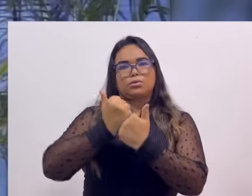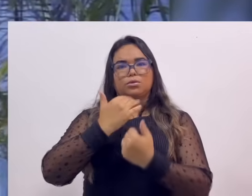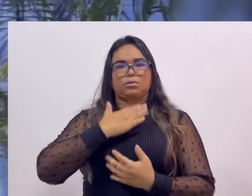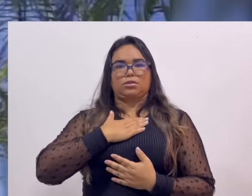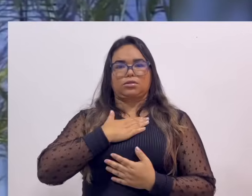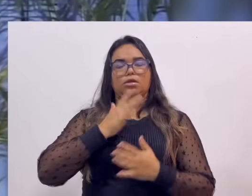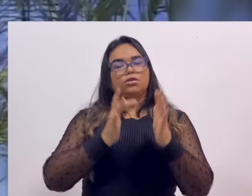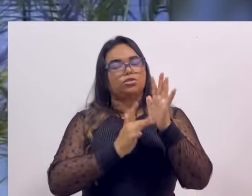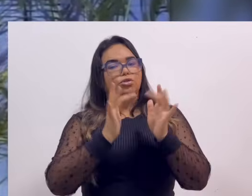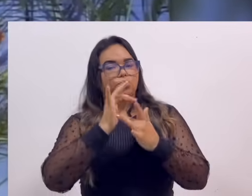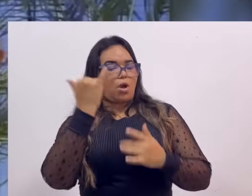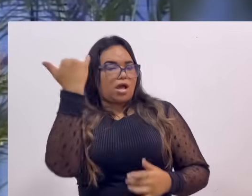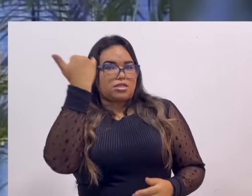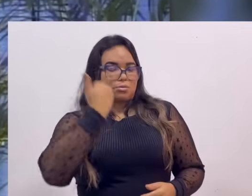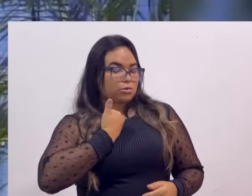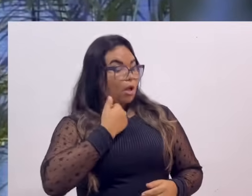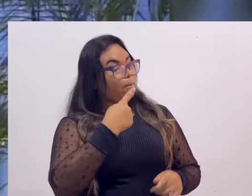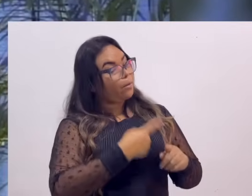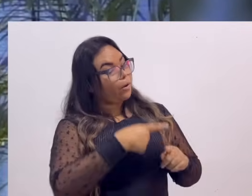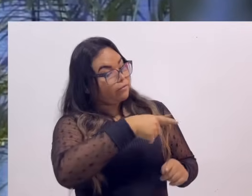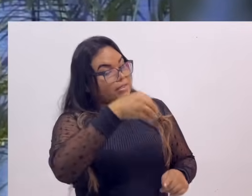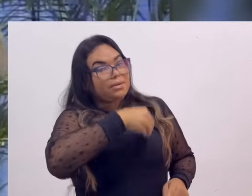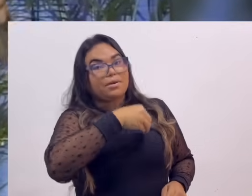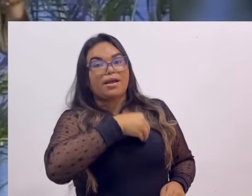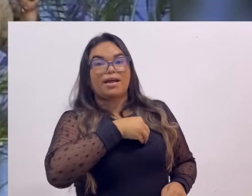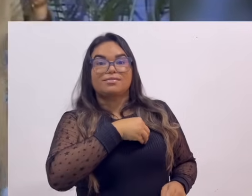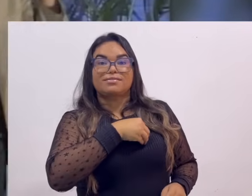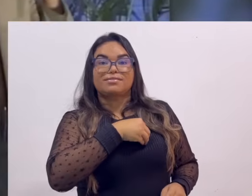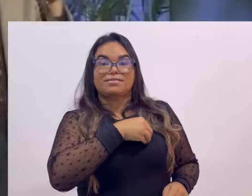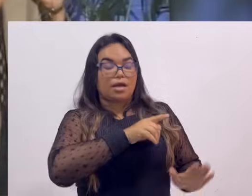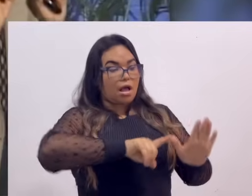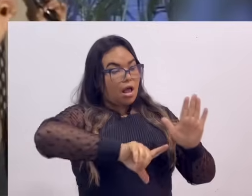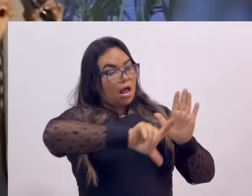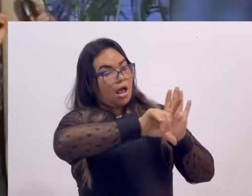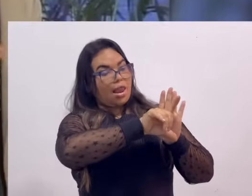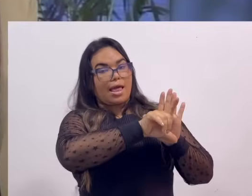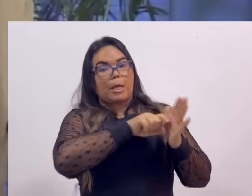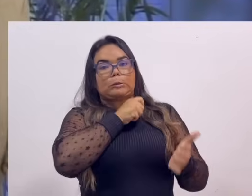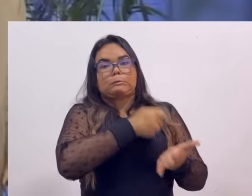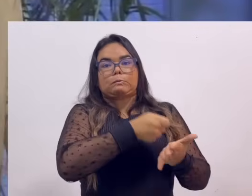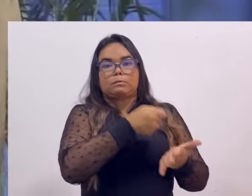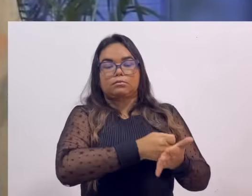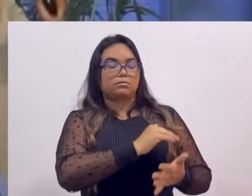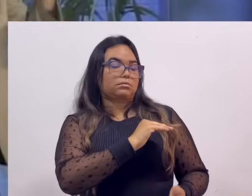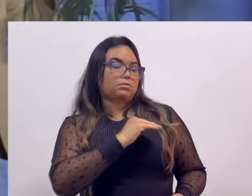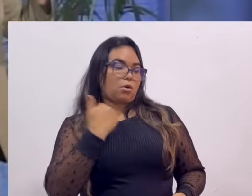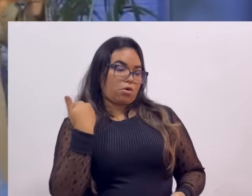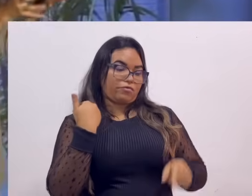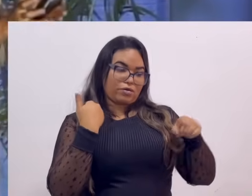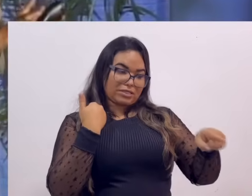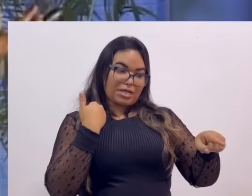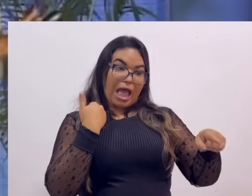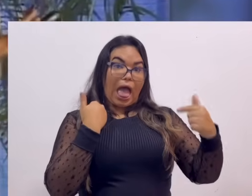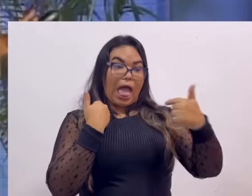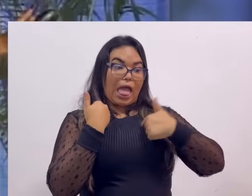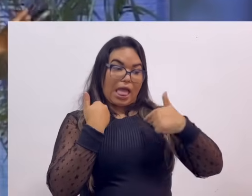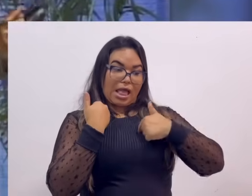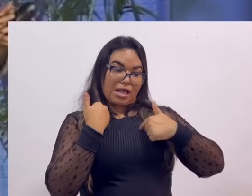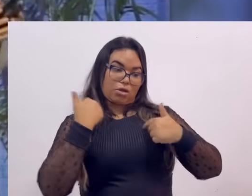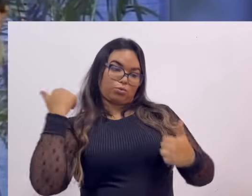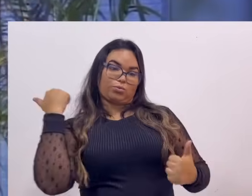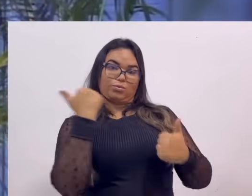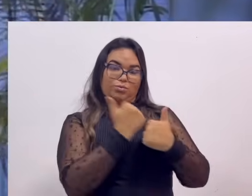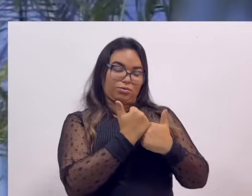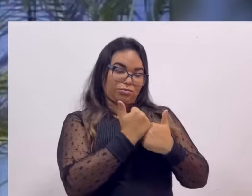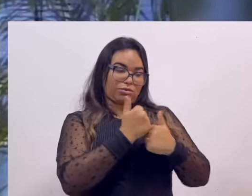me responde, Porque tu és um transgressor. E a lei exige que morras. Por isso eu paguei o preço por ti.